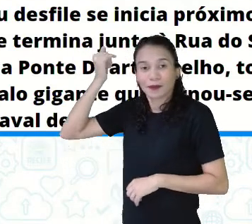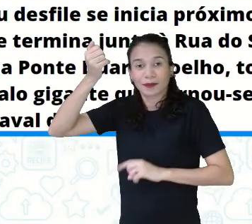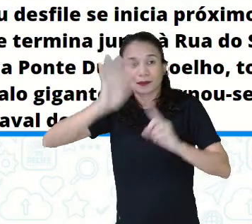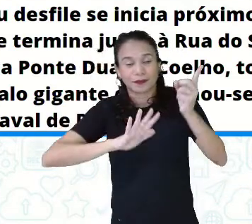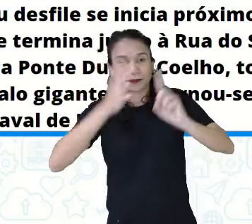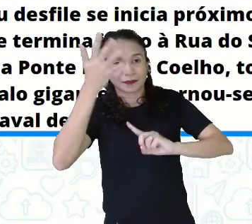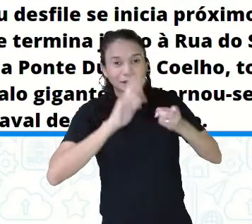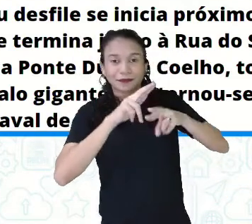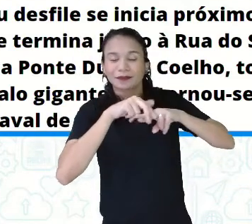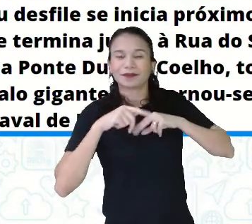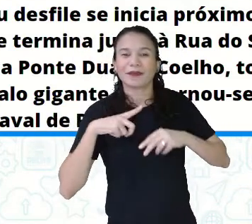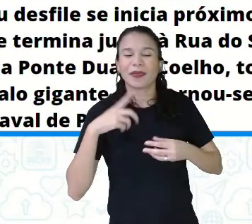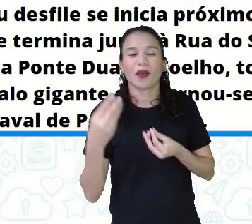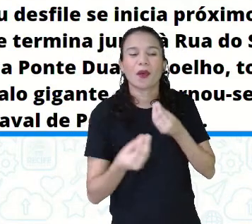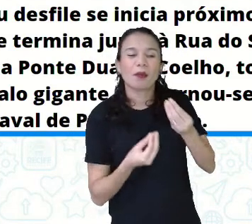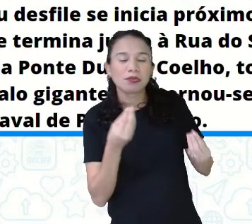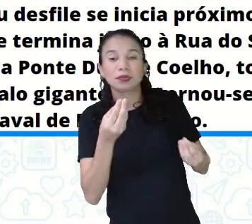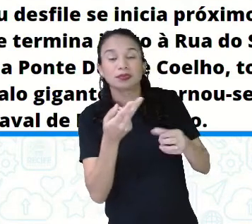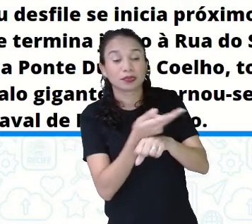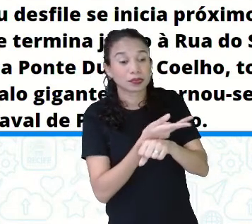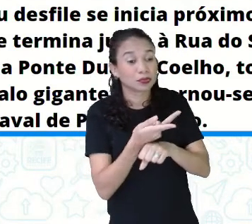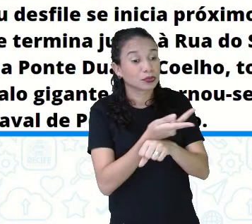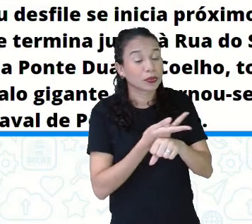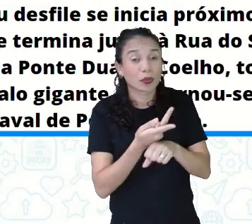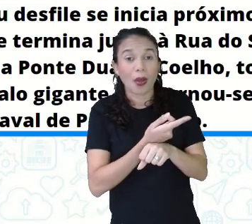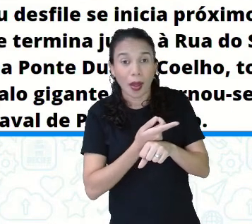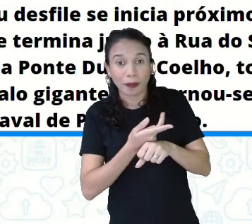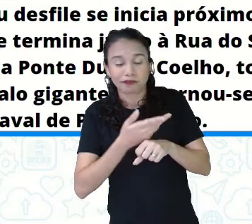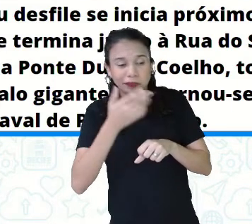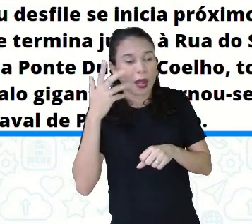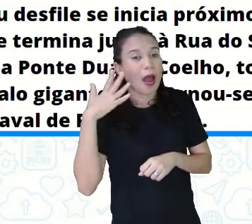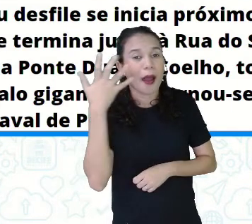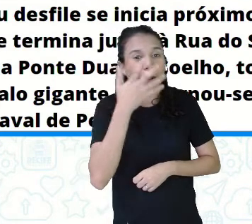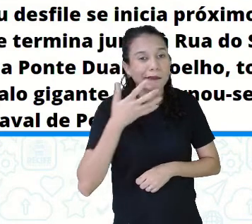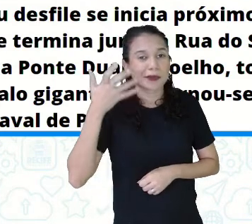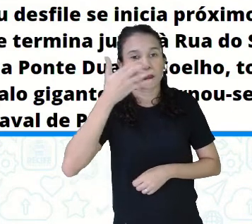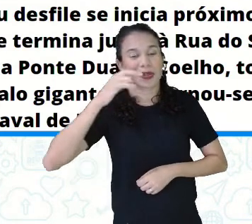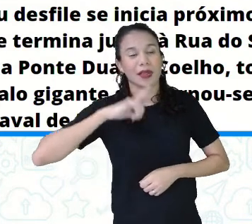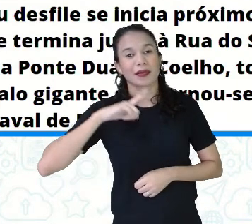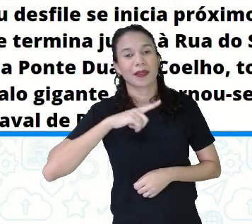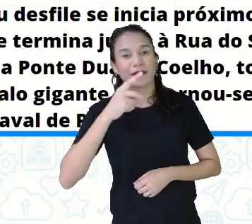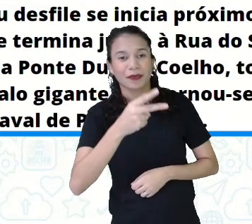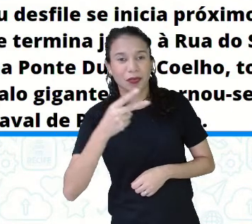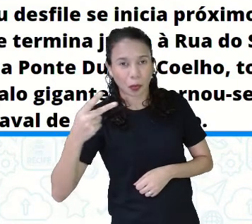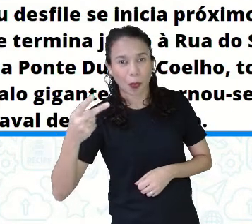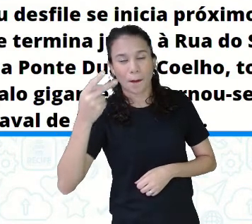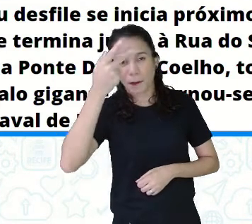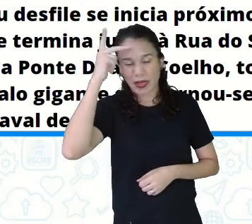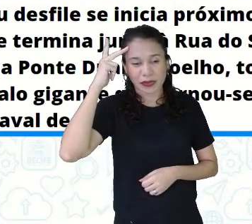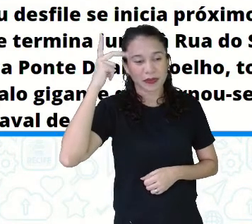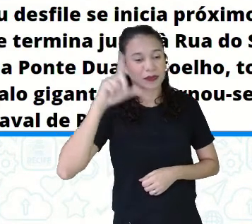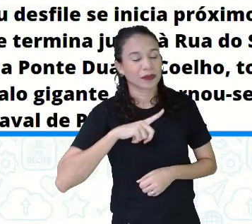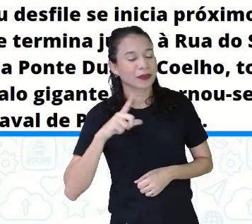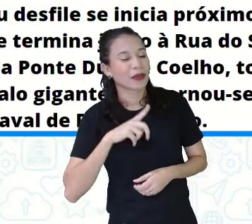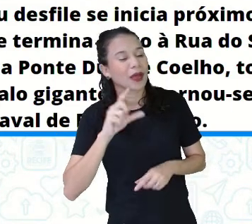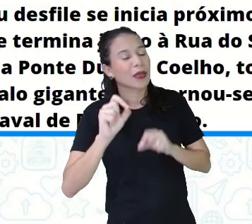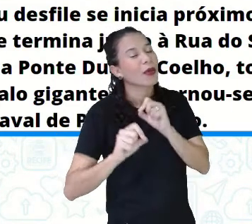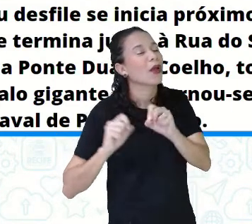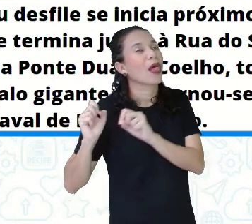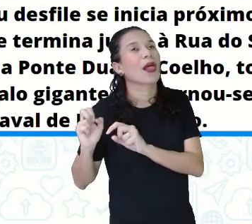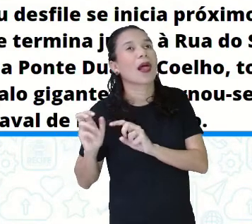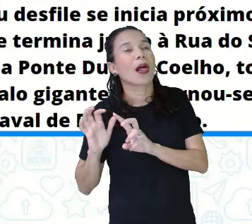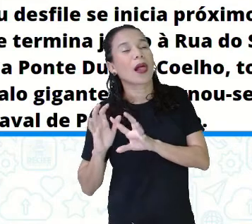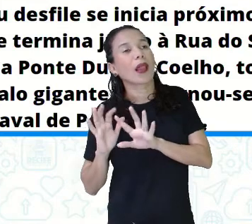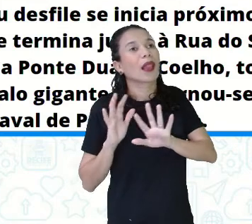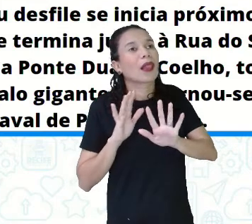E aí saíram atrás de uma orquestra. Essa orquestra tinha 22 componentes. Saíram atrás dessa orquestra